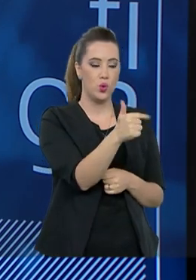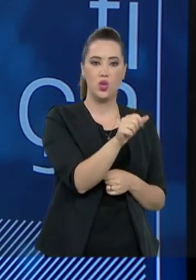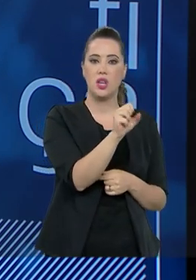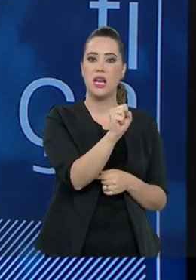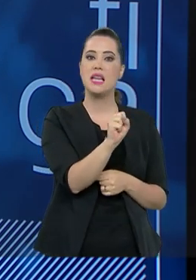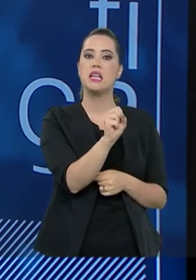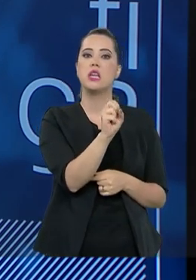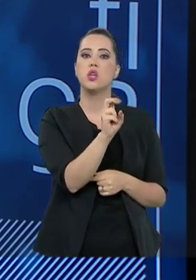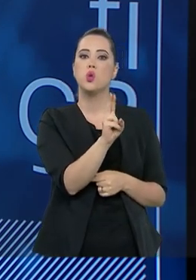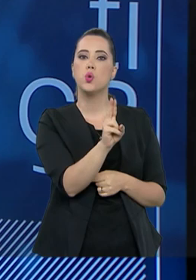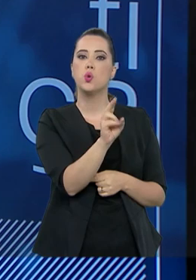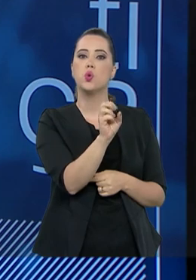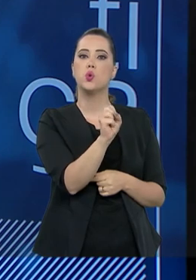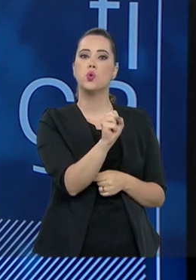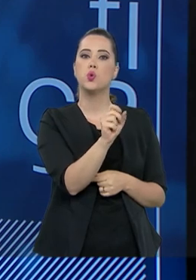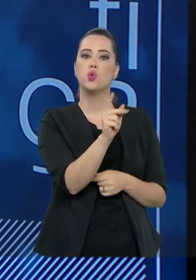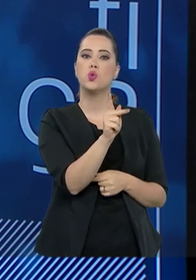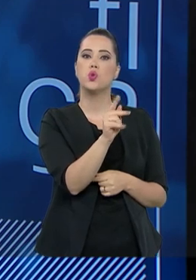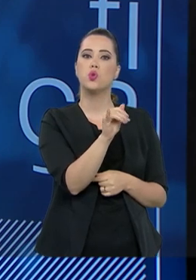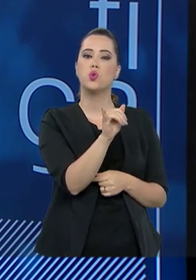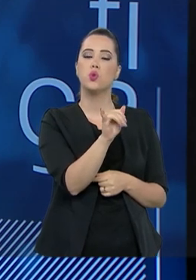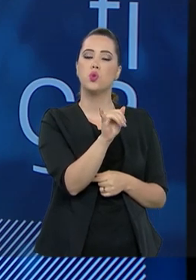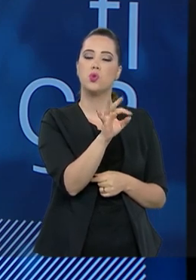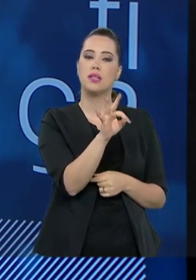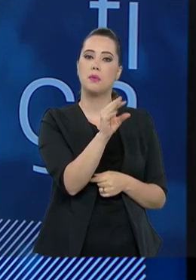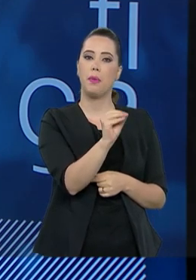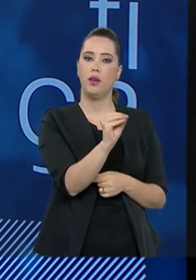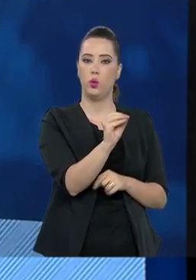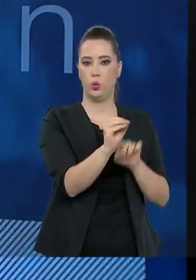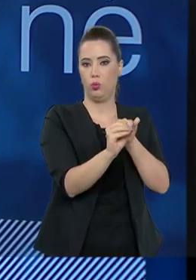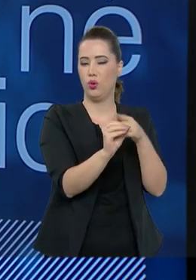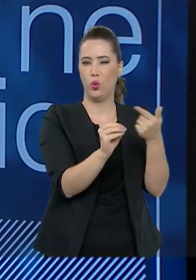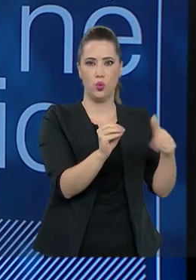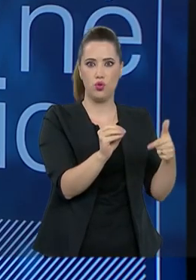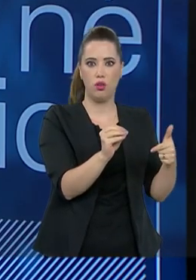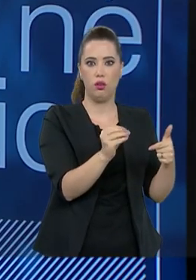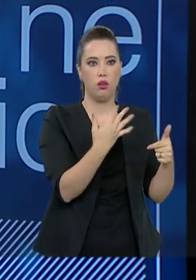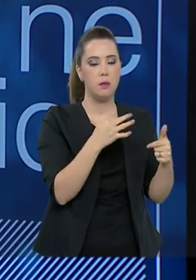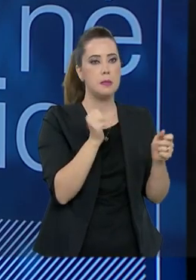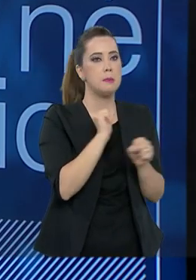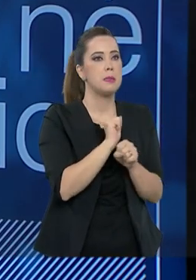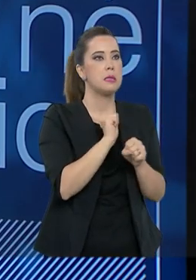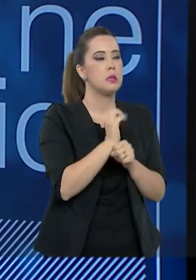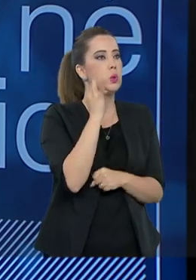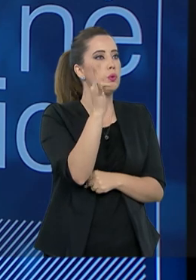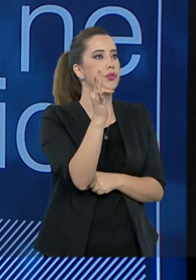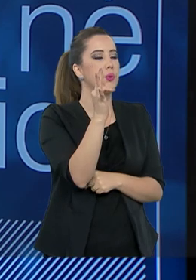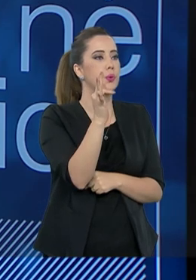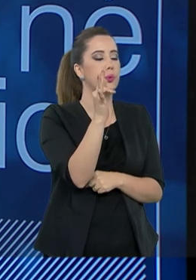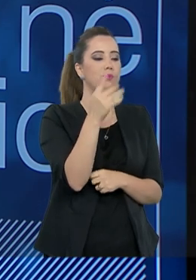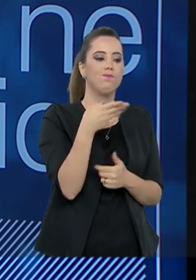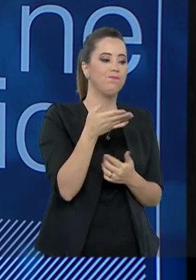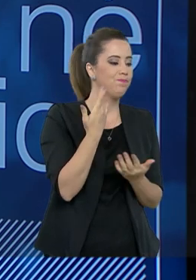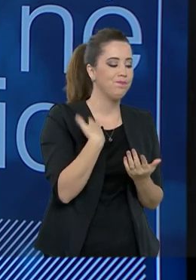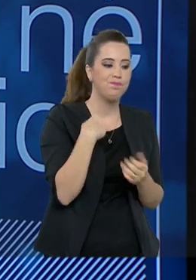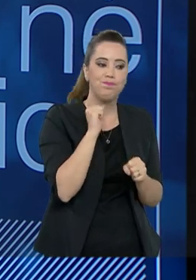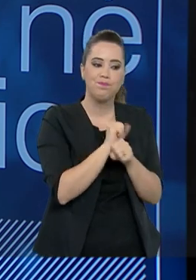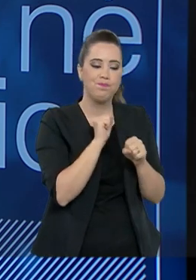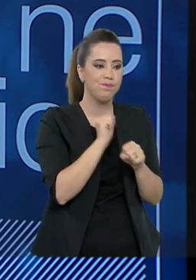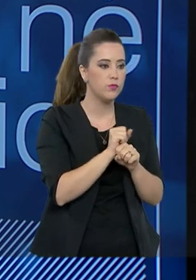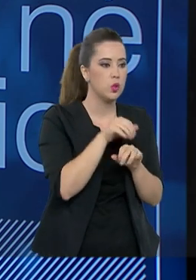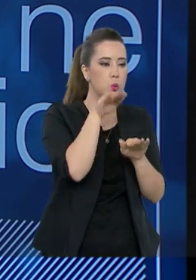de dados, esses vestígios foram sendo guardados para, quem sabe, no futuro aparecer um suspeito. Agora, o que nós teremos é um banco de